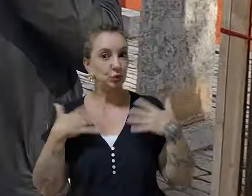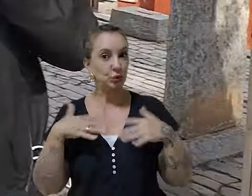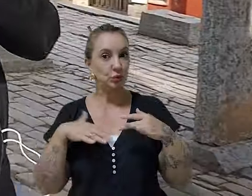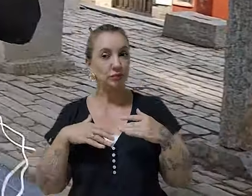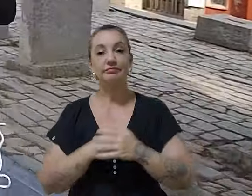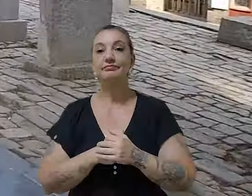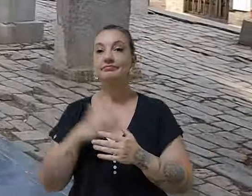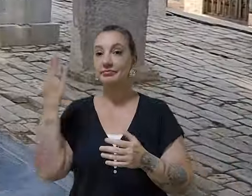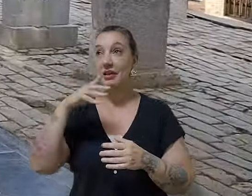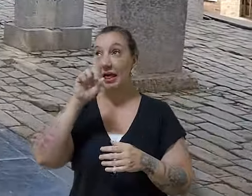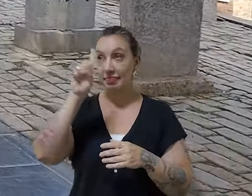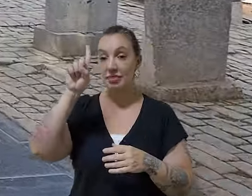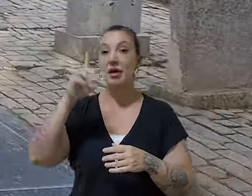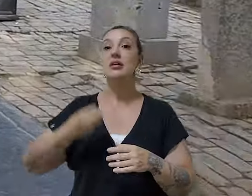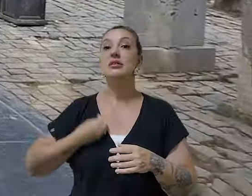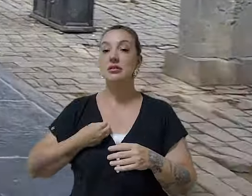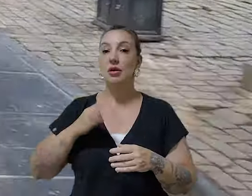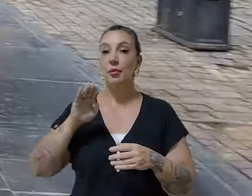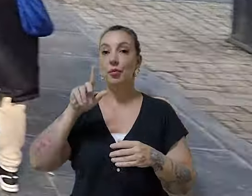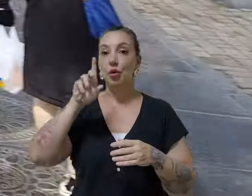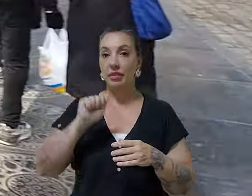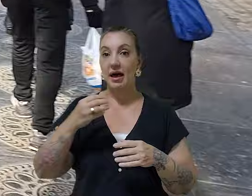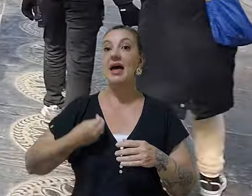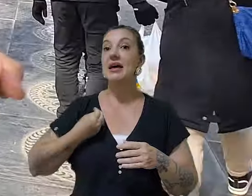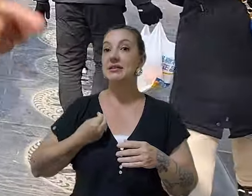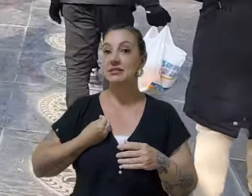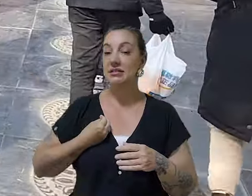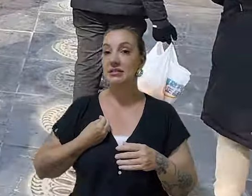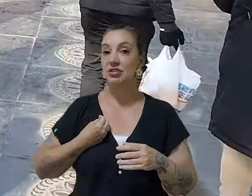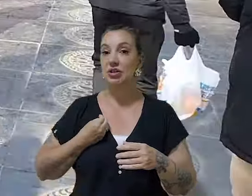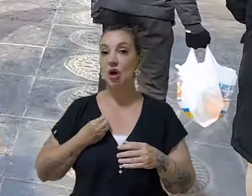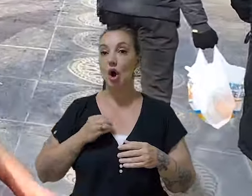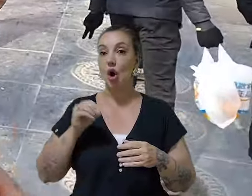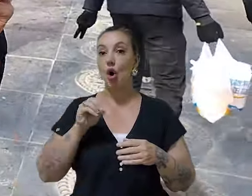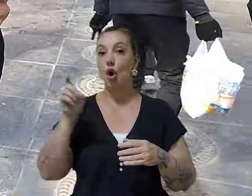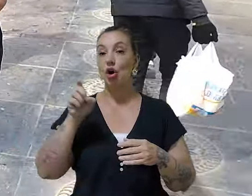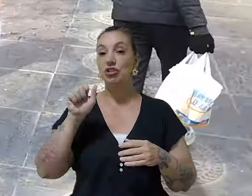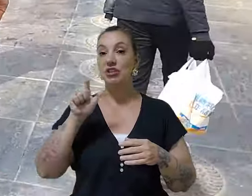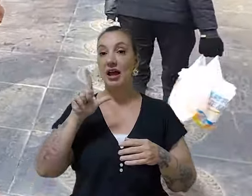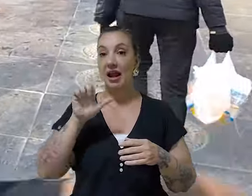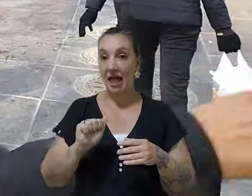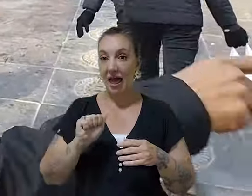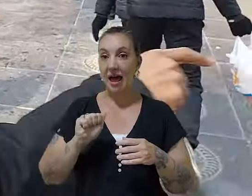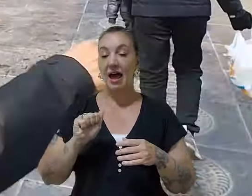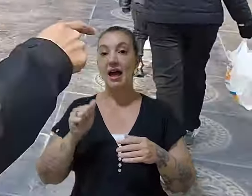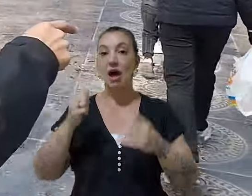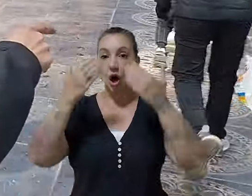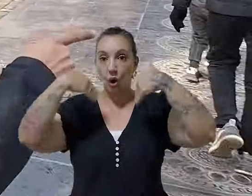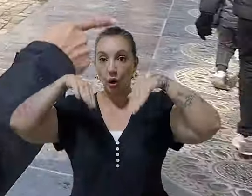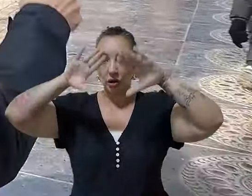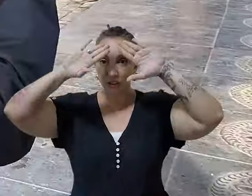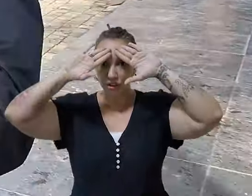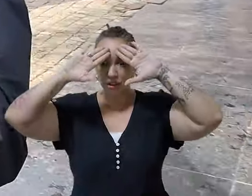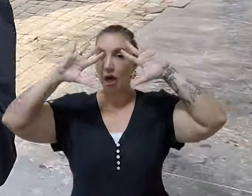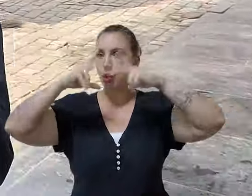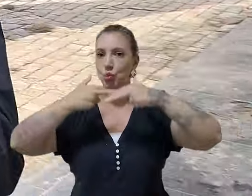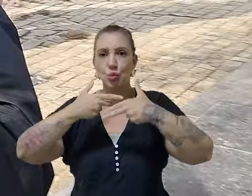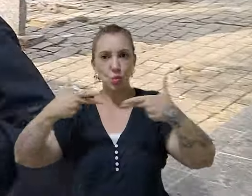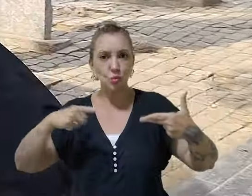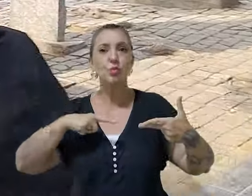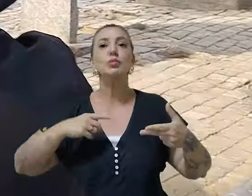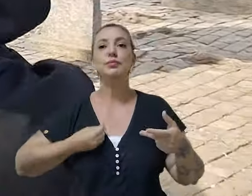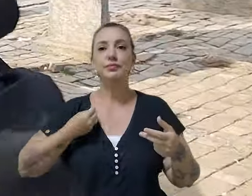É uma prova de que Deus existe, Buda existe, Oxalá existe, Orixás e tudo mais. E aí a gente está